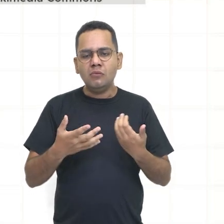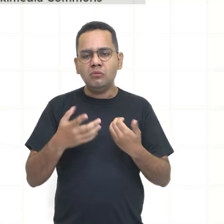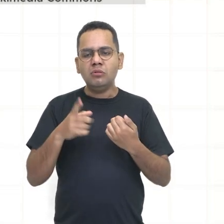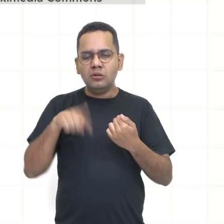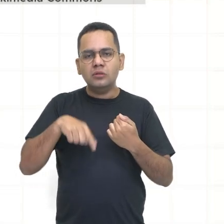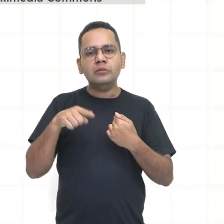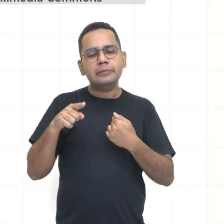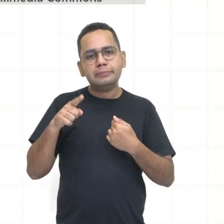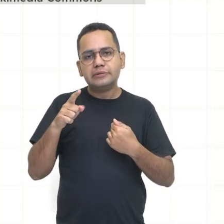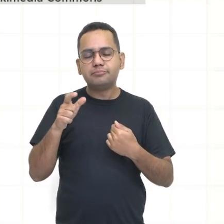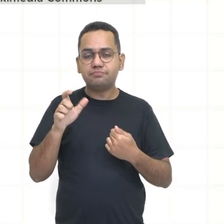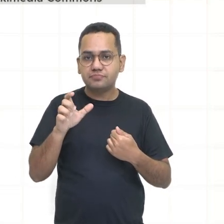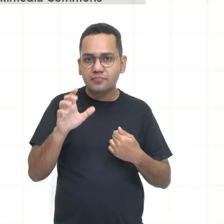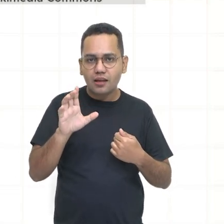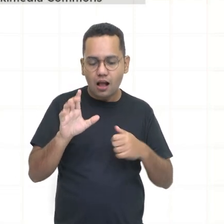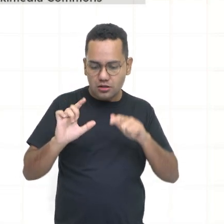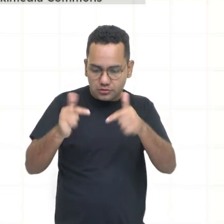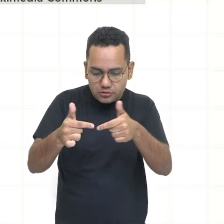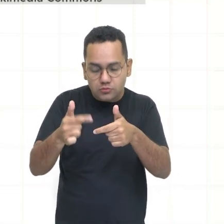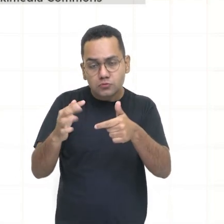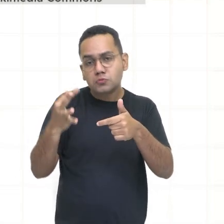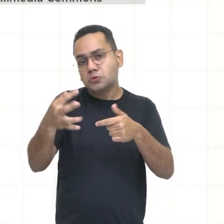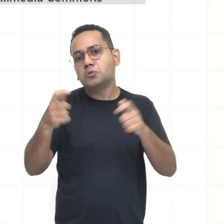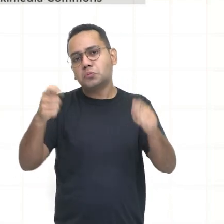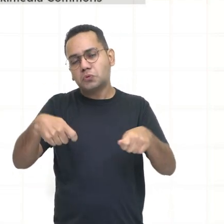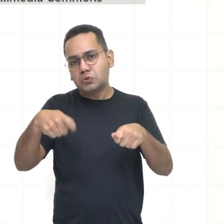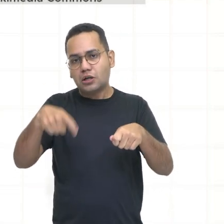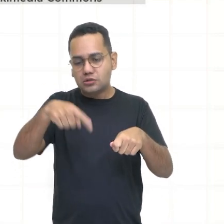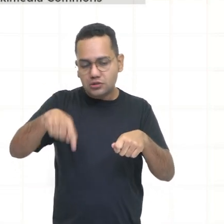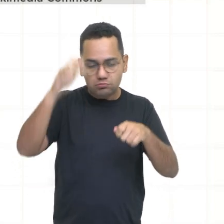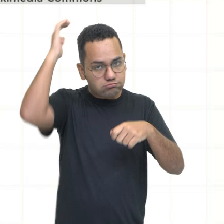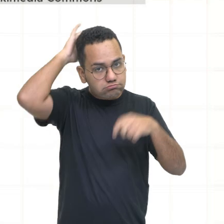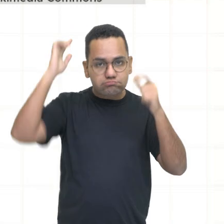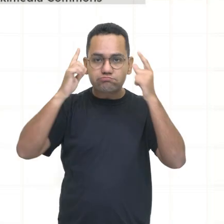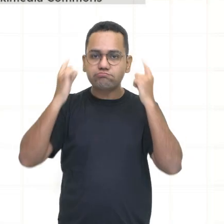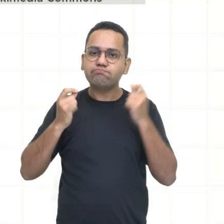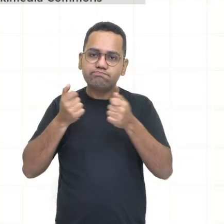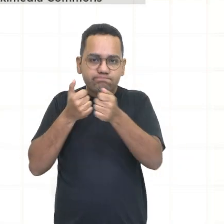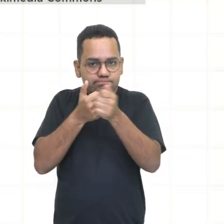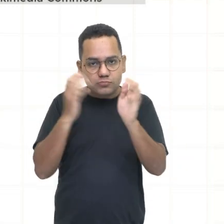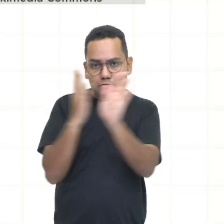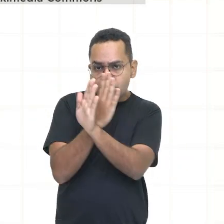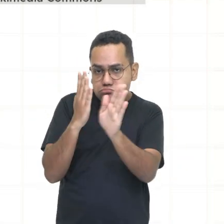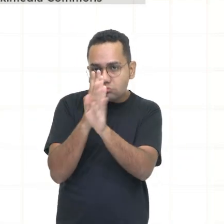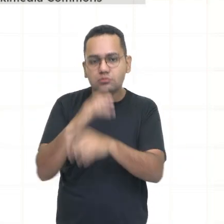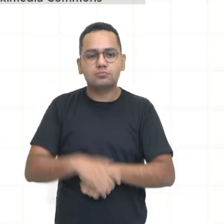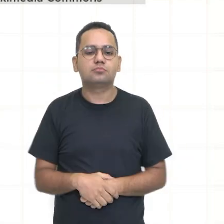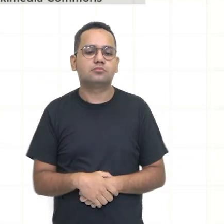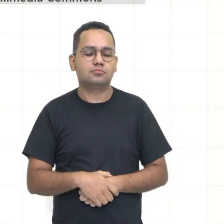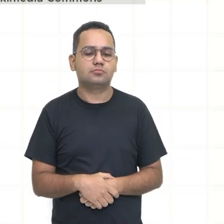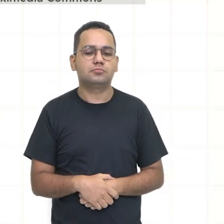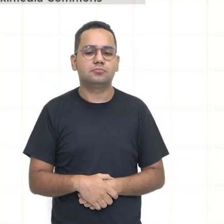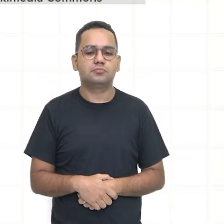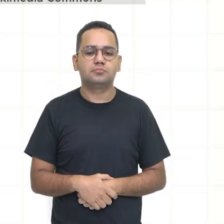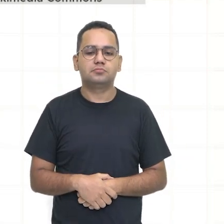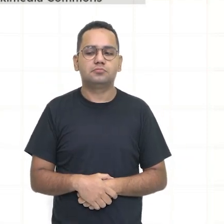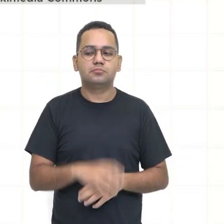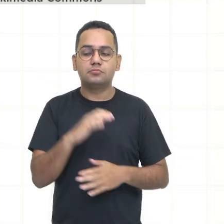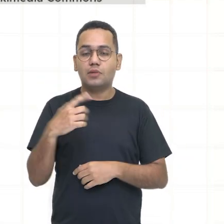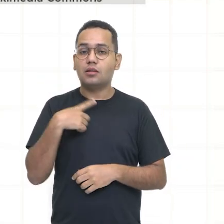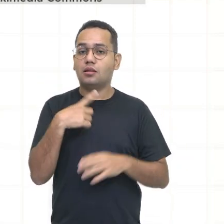também perseguidos. E aí vai acontecer as leis de Nuremberg, vai ser implantadas as leis de Nuremberg e